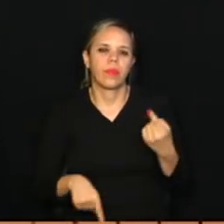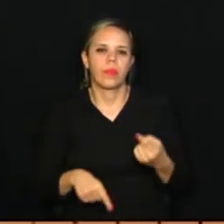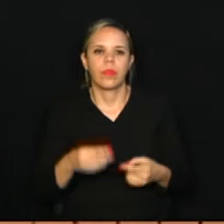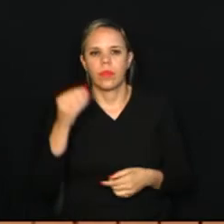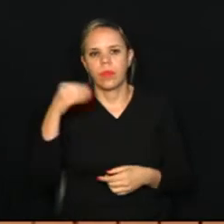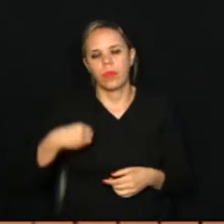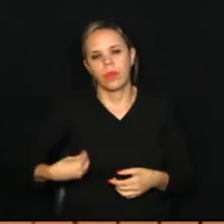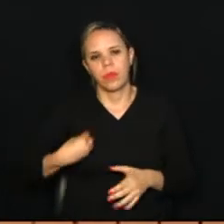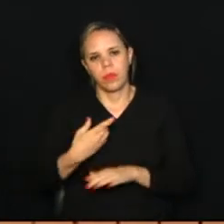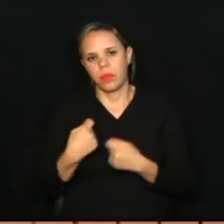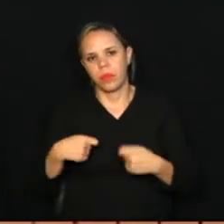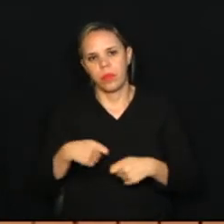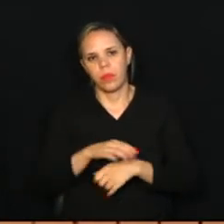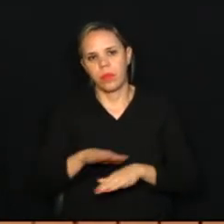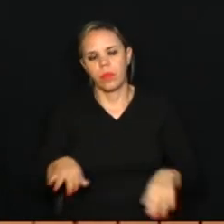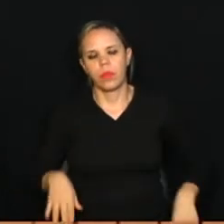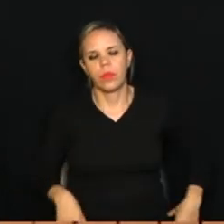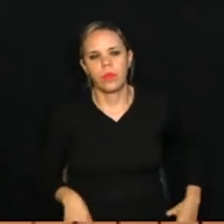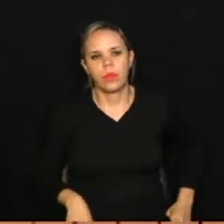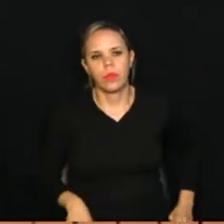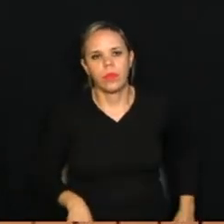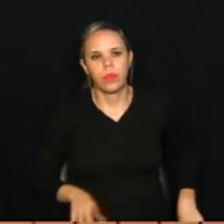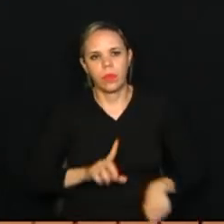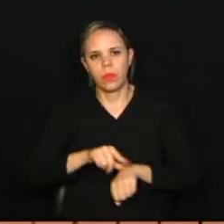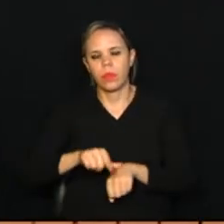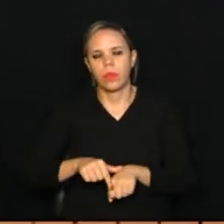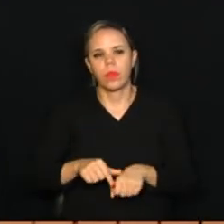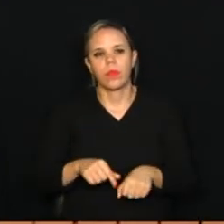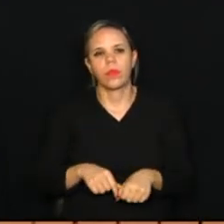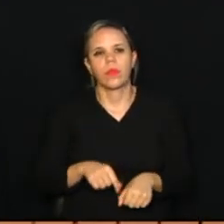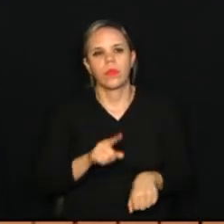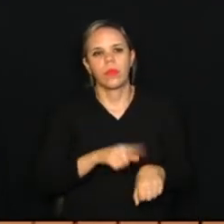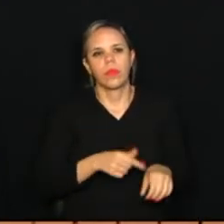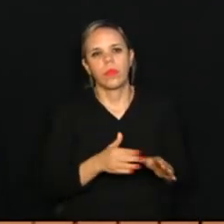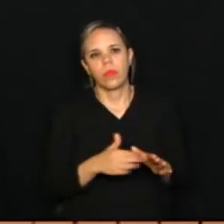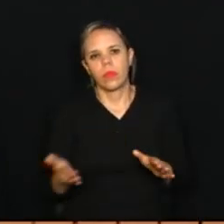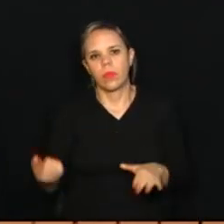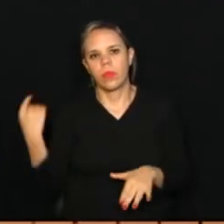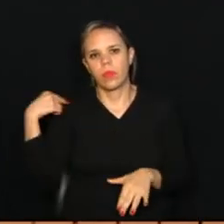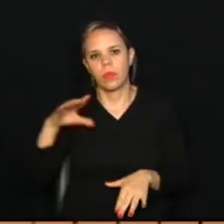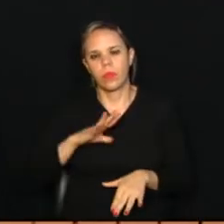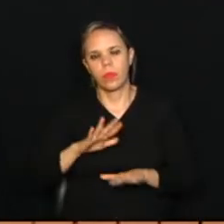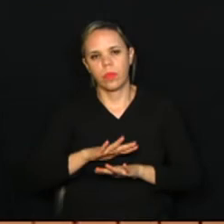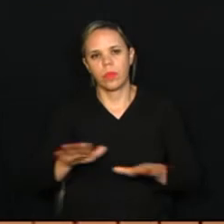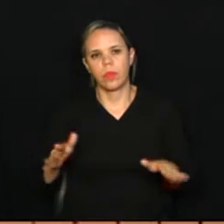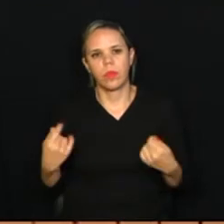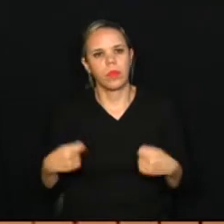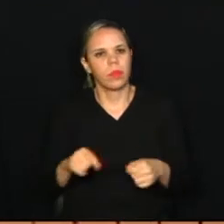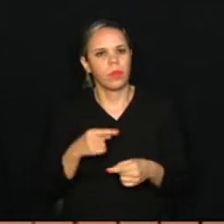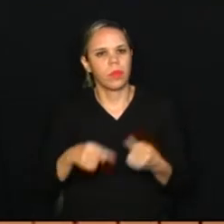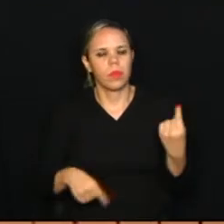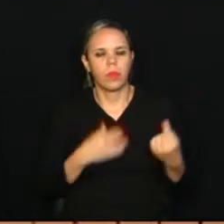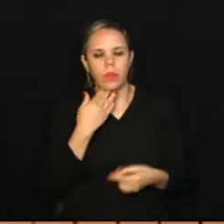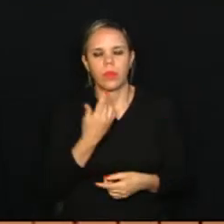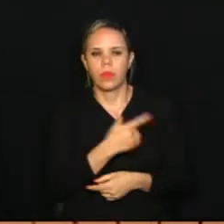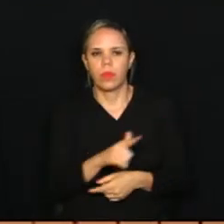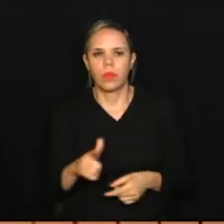né? Que ficaram relacionadas a um período da cidade que hoje não faz mais sentido